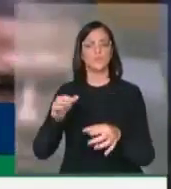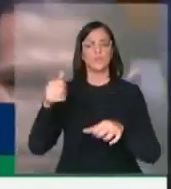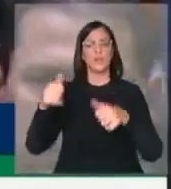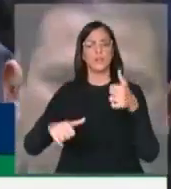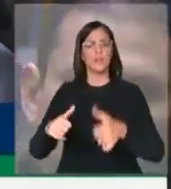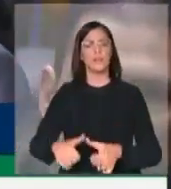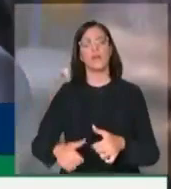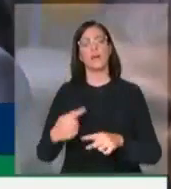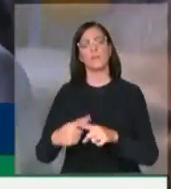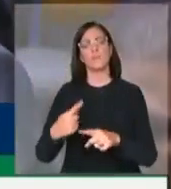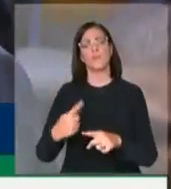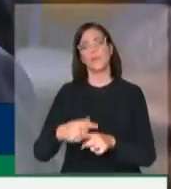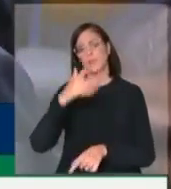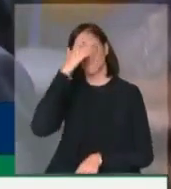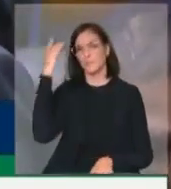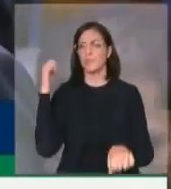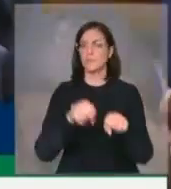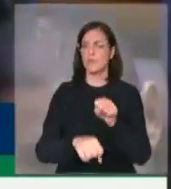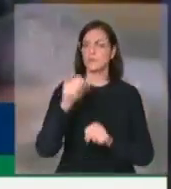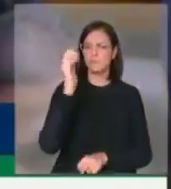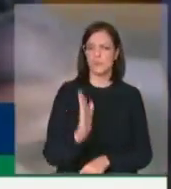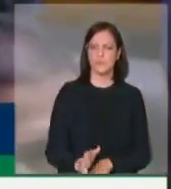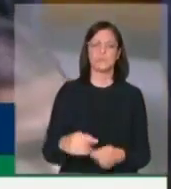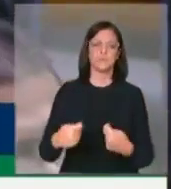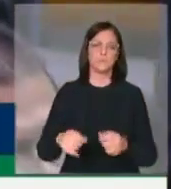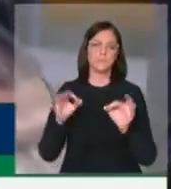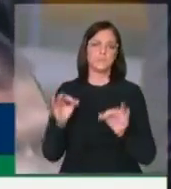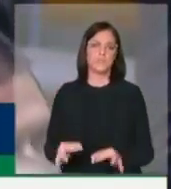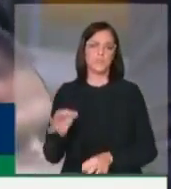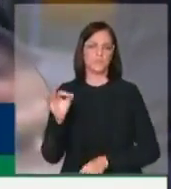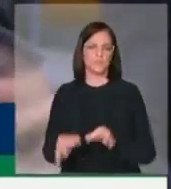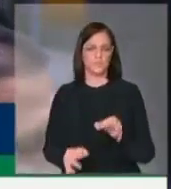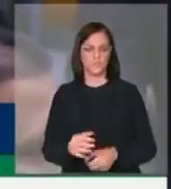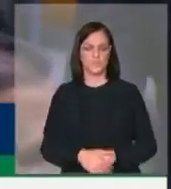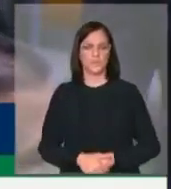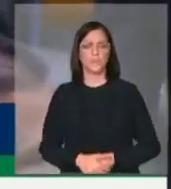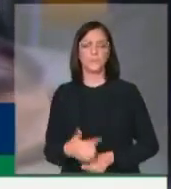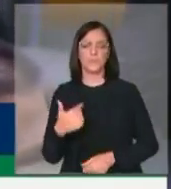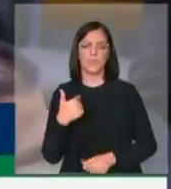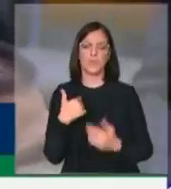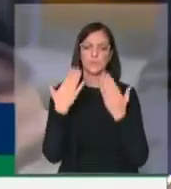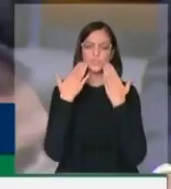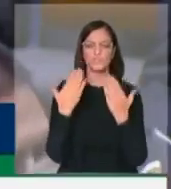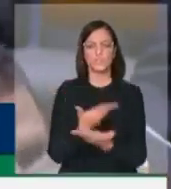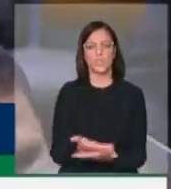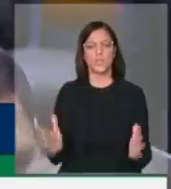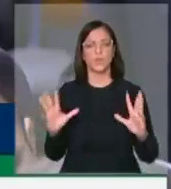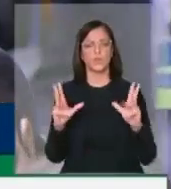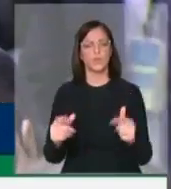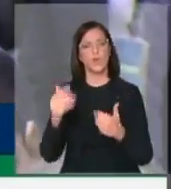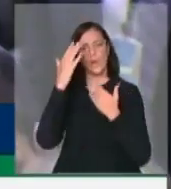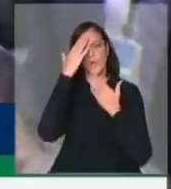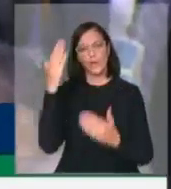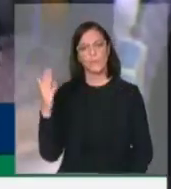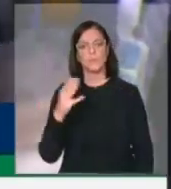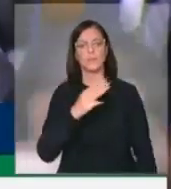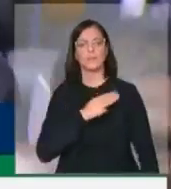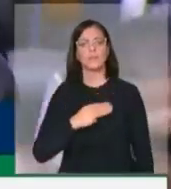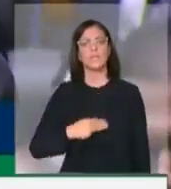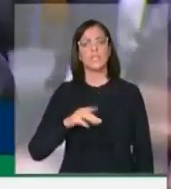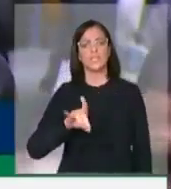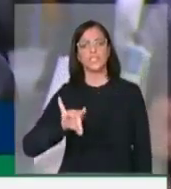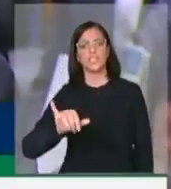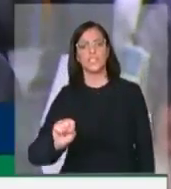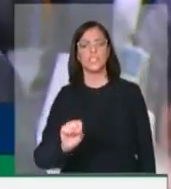daqueles que praticam homicídio no país. Nós queremos publicamente agradecer o presidente Dias Toffoli e o grupo